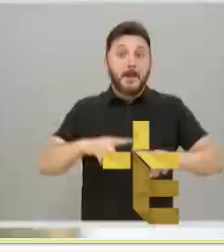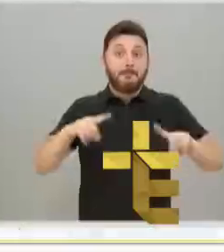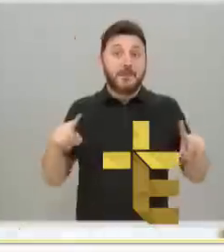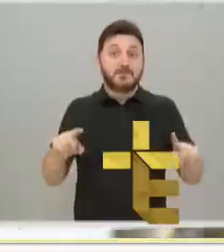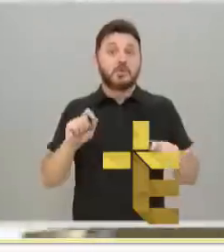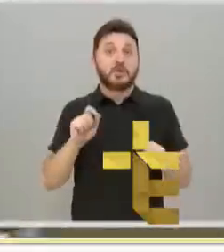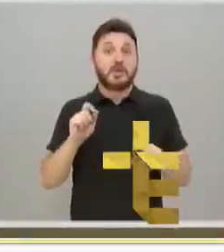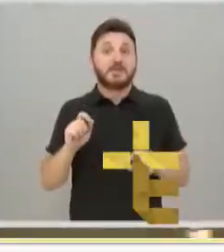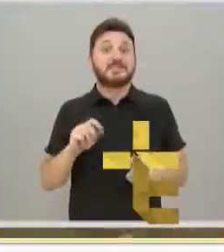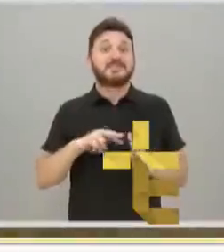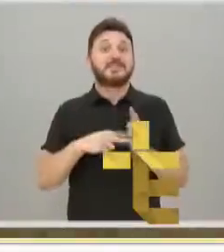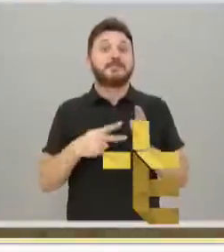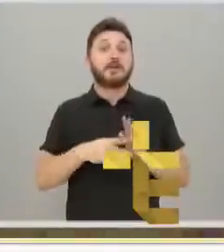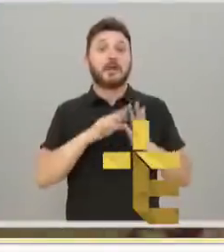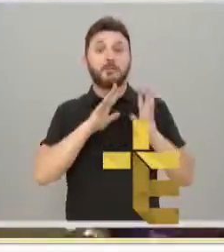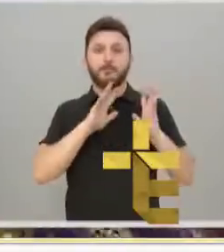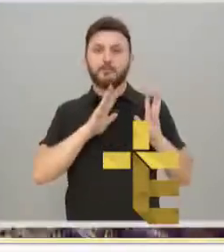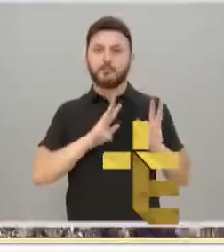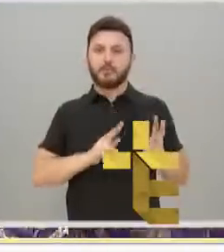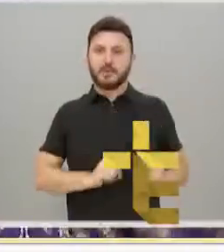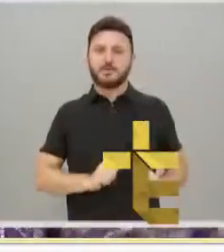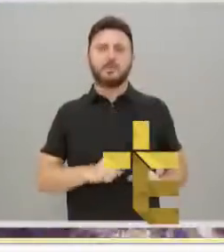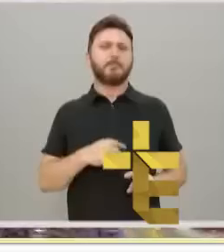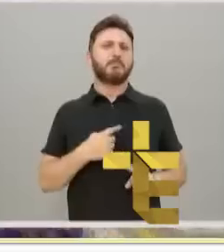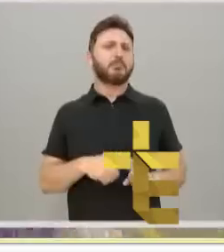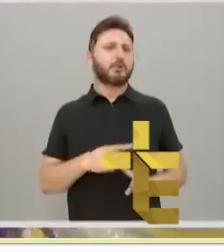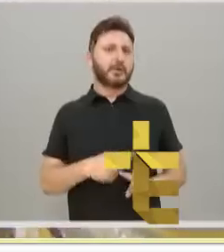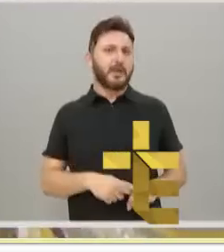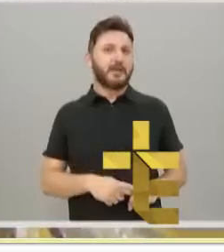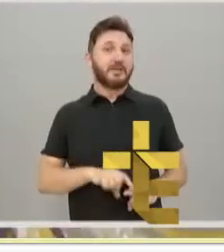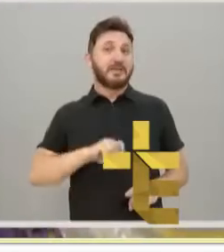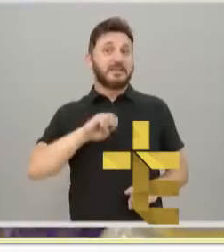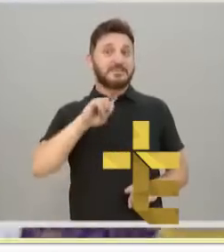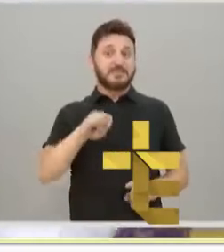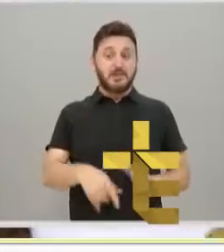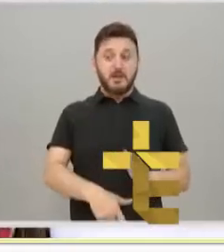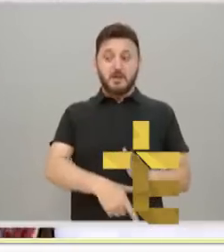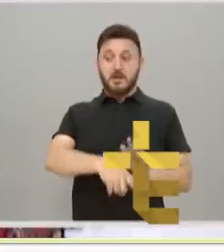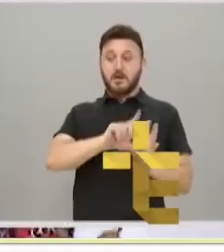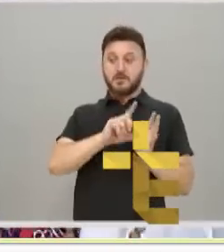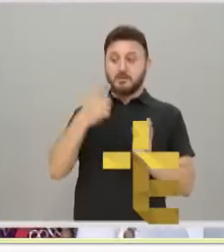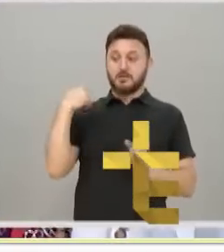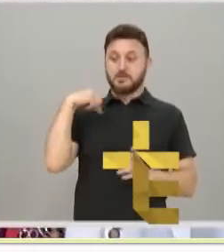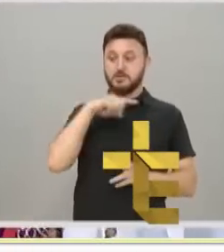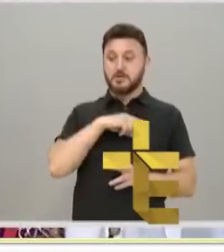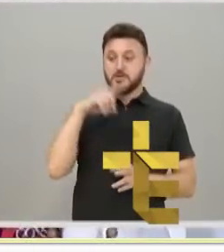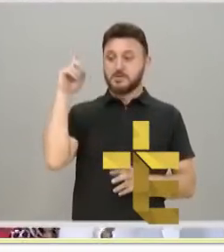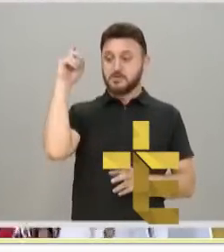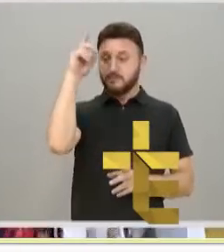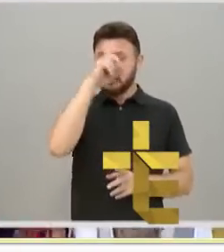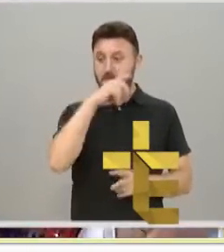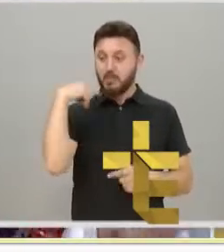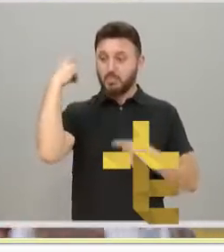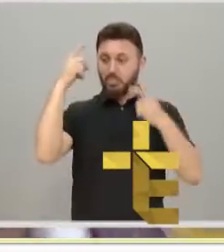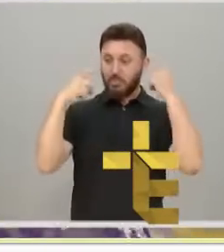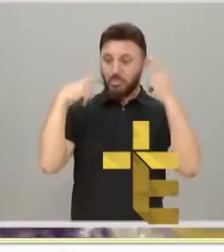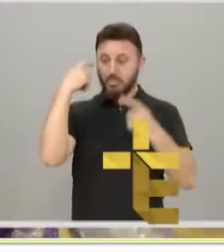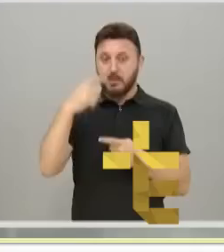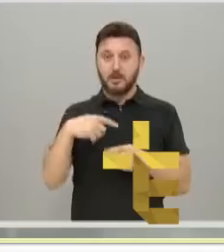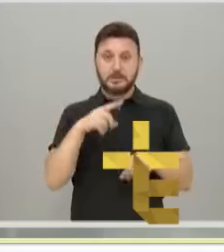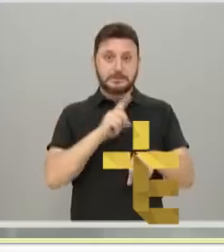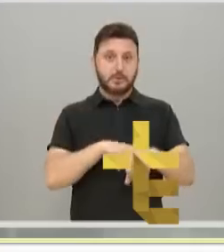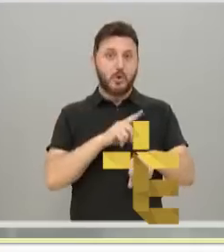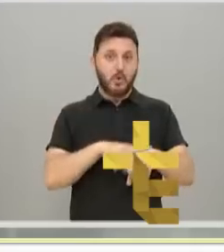é purificadora. A noite escura é uma presença velada de Deus, mas